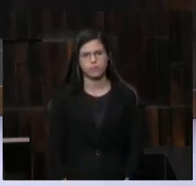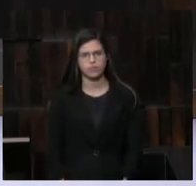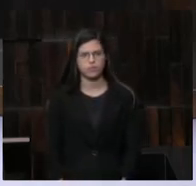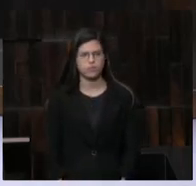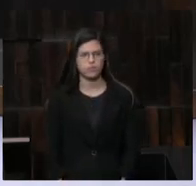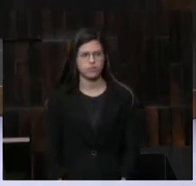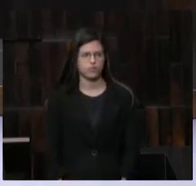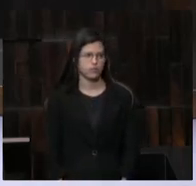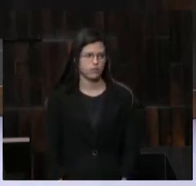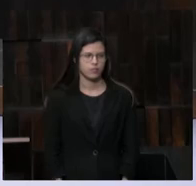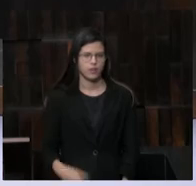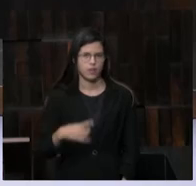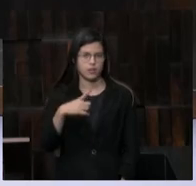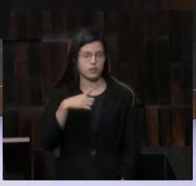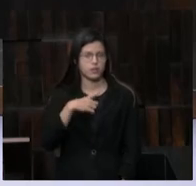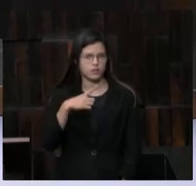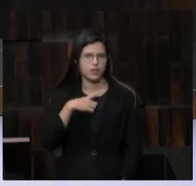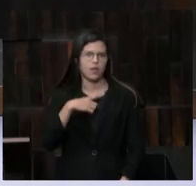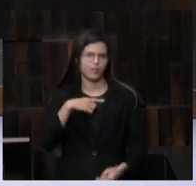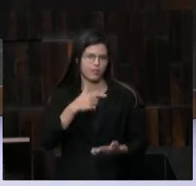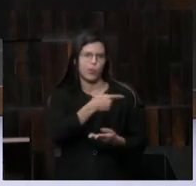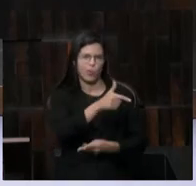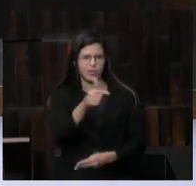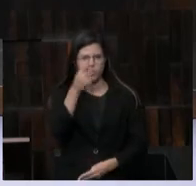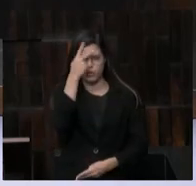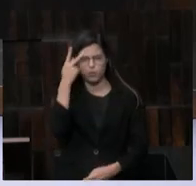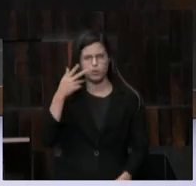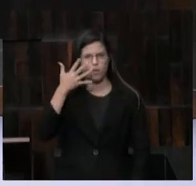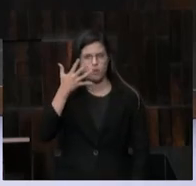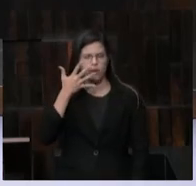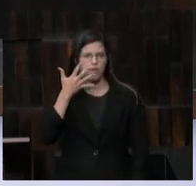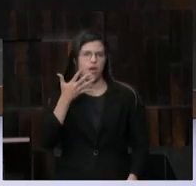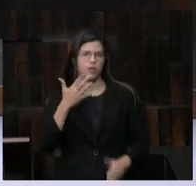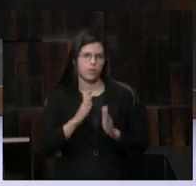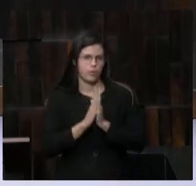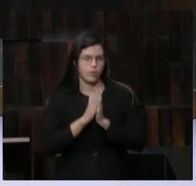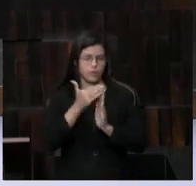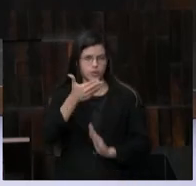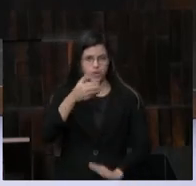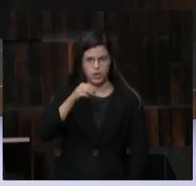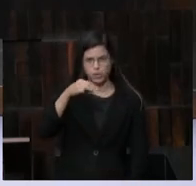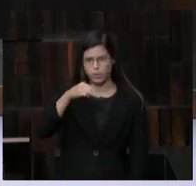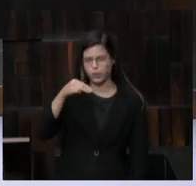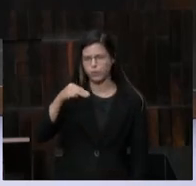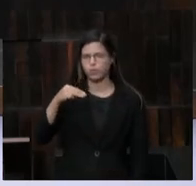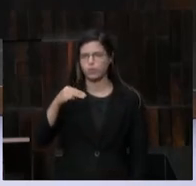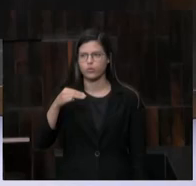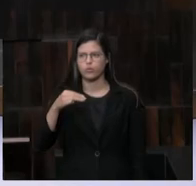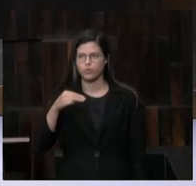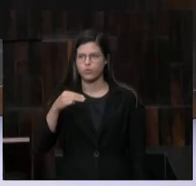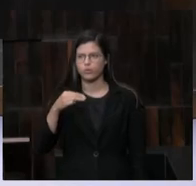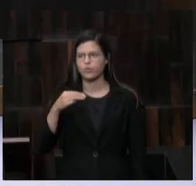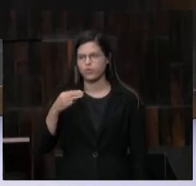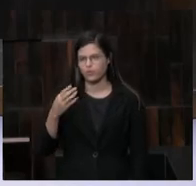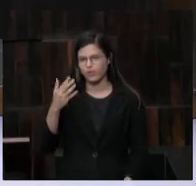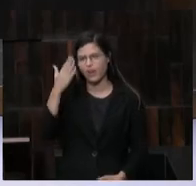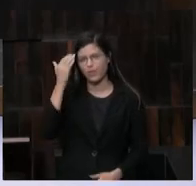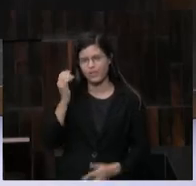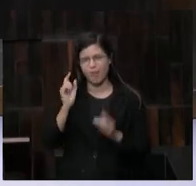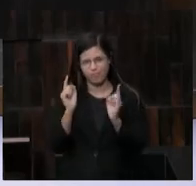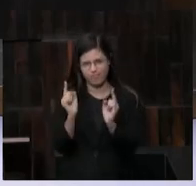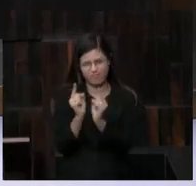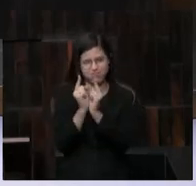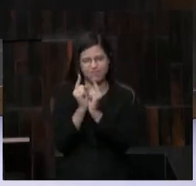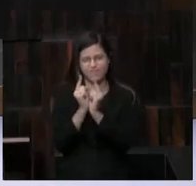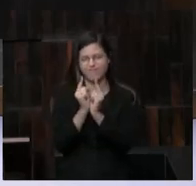temos aqui muitos a falar, então, por favor, 10 minutos para a senhora. Eu sei que é muito pouco,